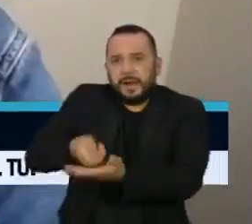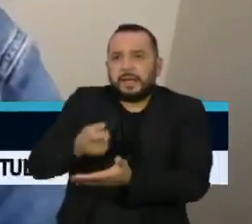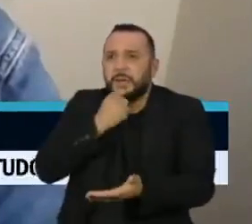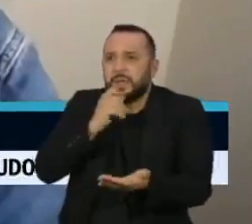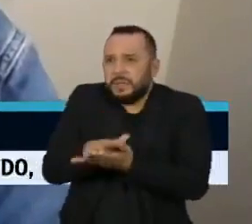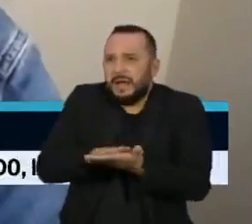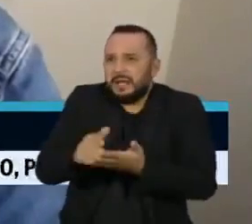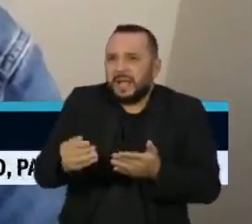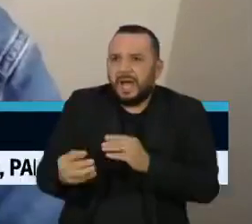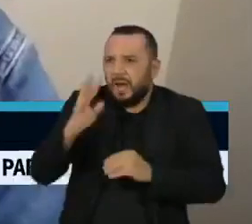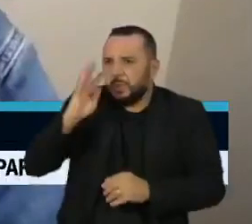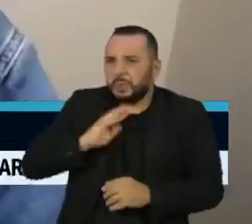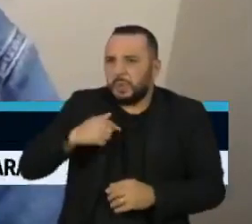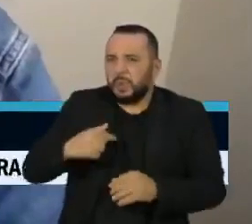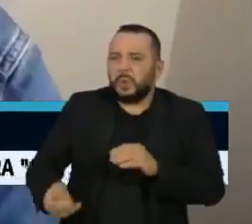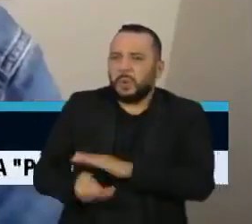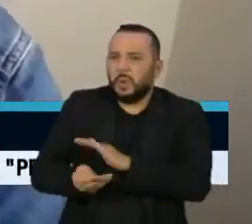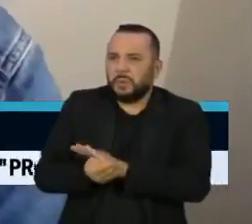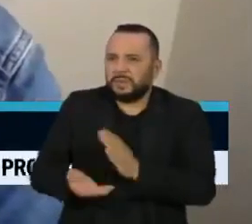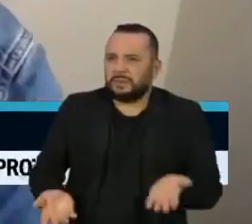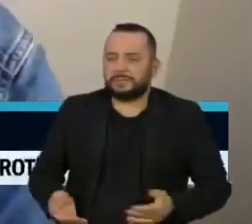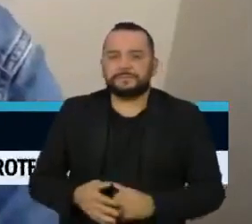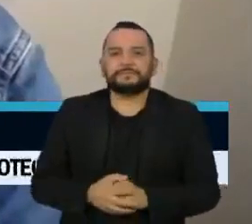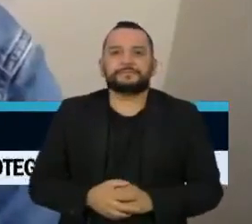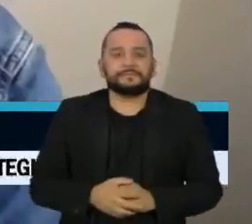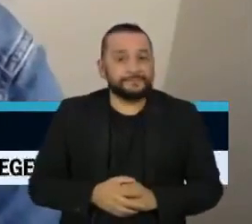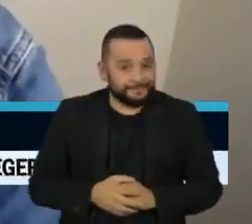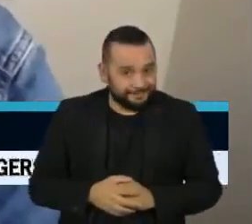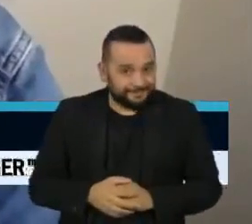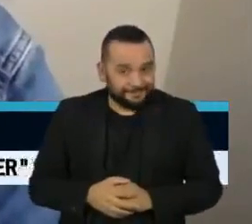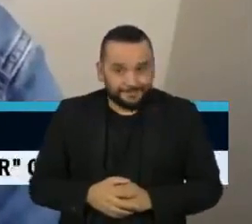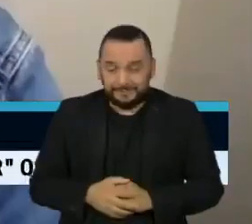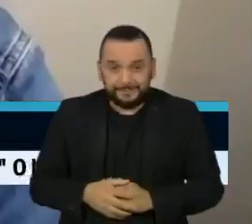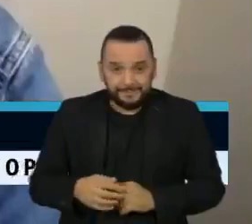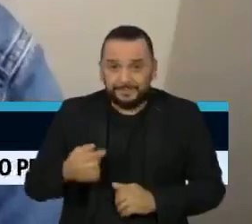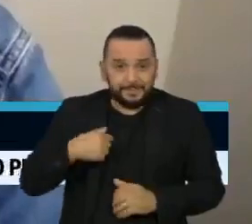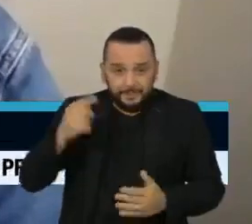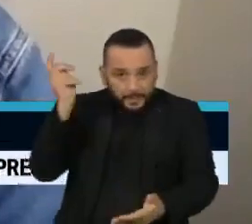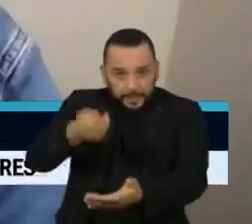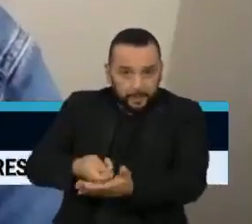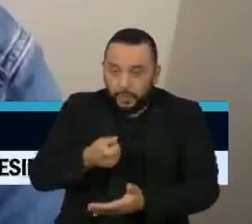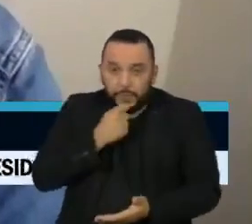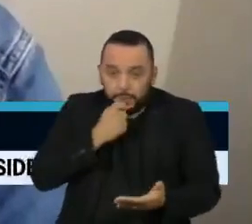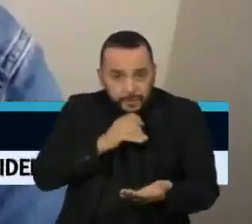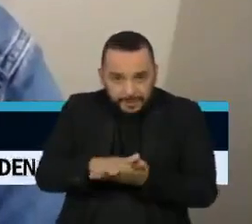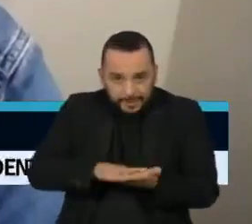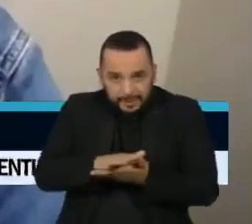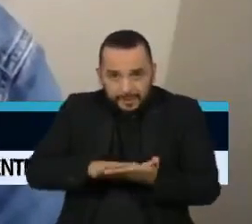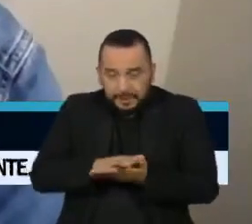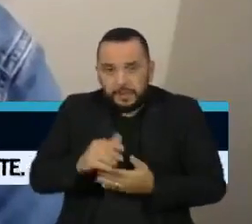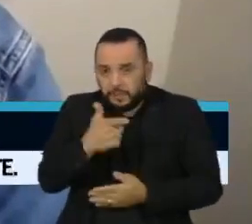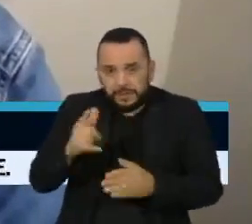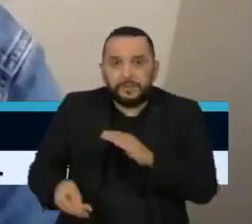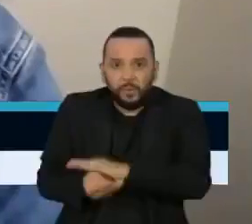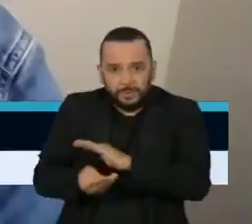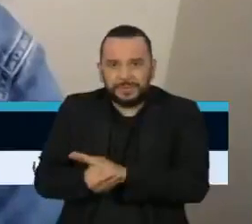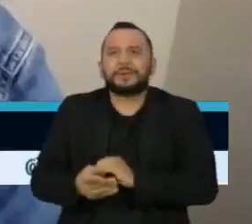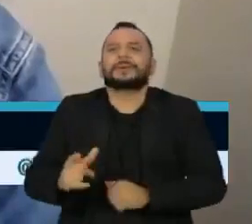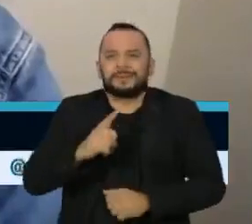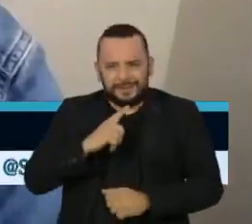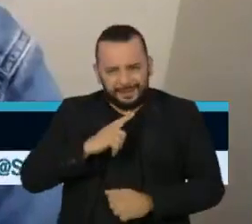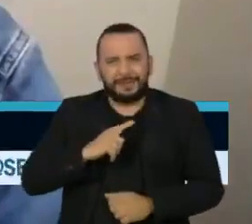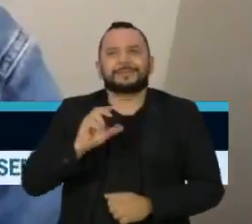desviar o foco, dizer que se não chegou a vacina ou se, no fim das contas, não foi pago, não houve corrupção, mas houve uma